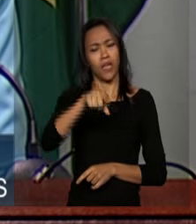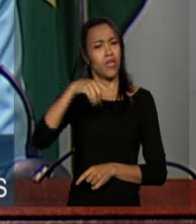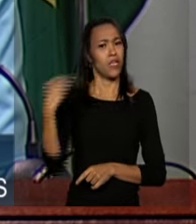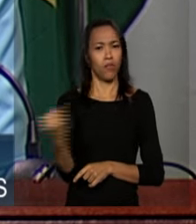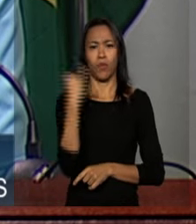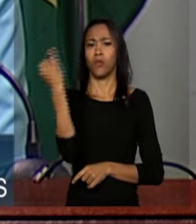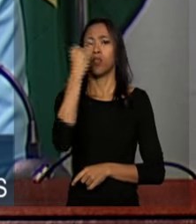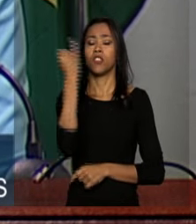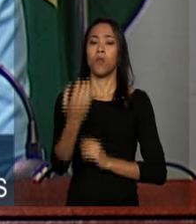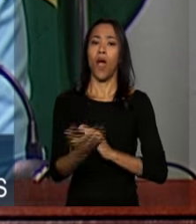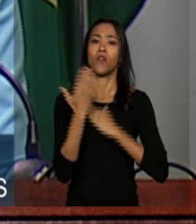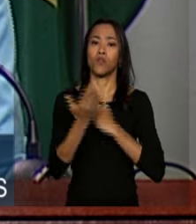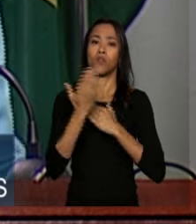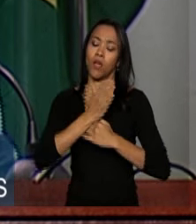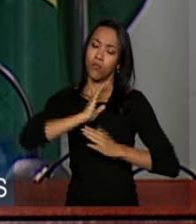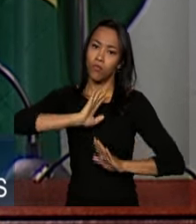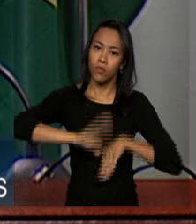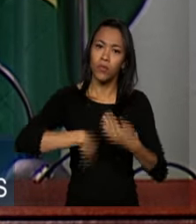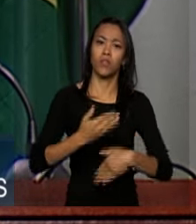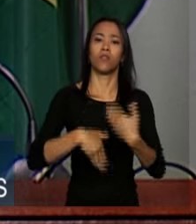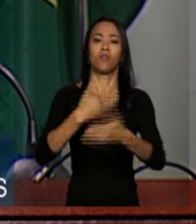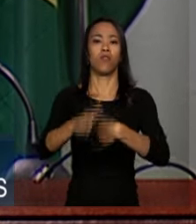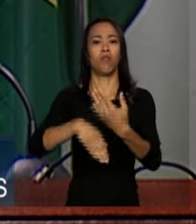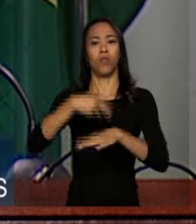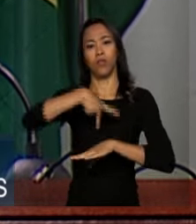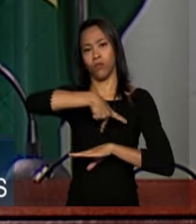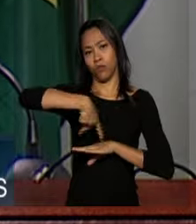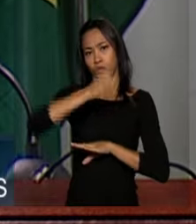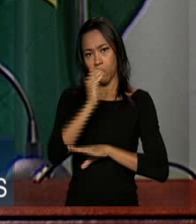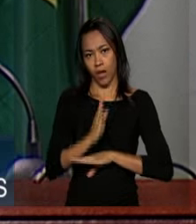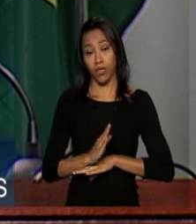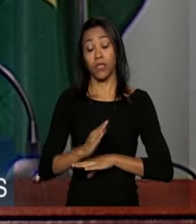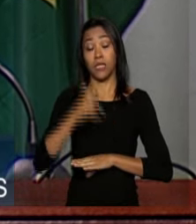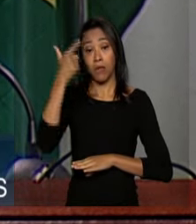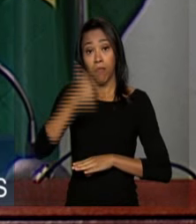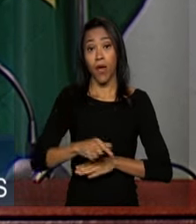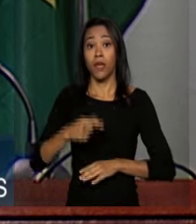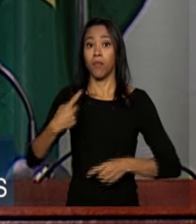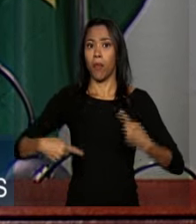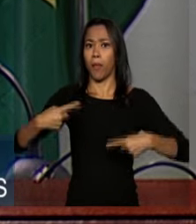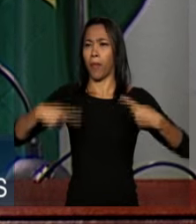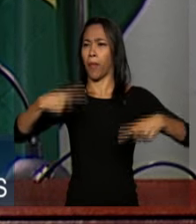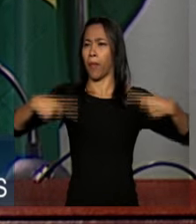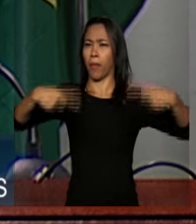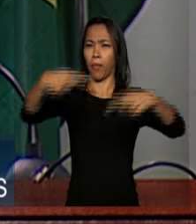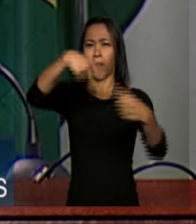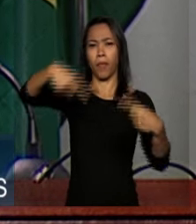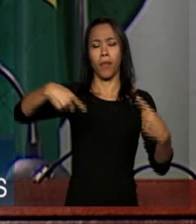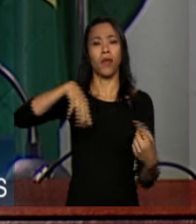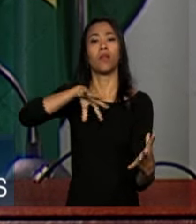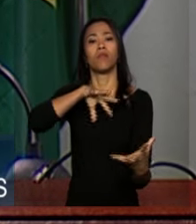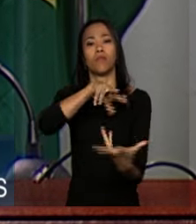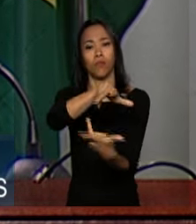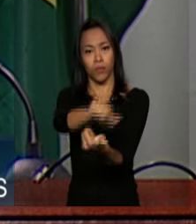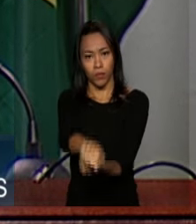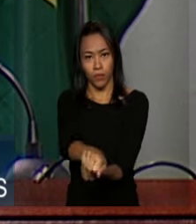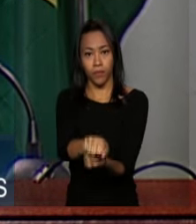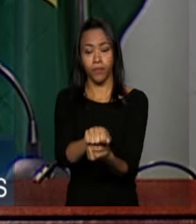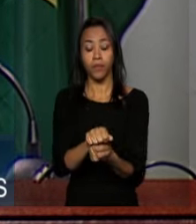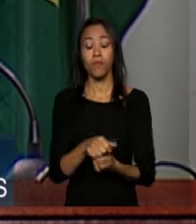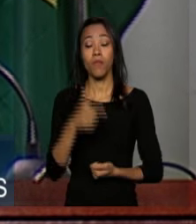ciclo de crescimento e aumente a nossa competitividade global. Chama atenção, em particular, para